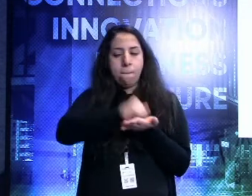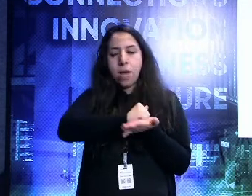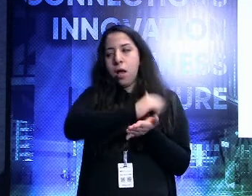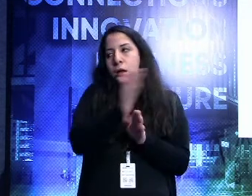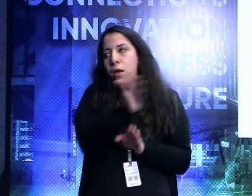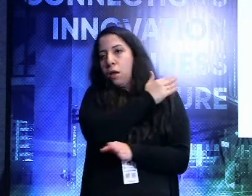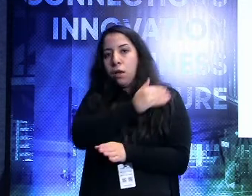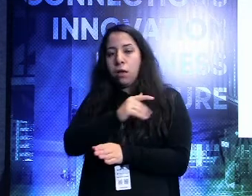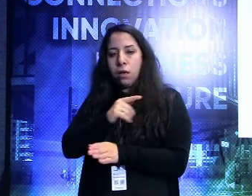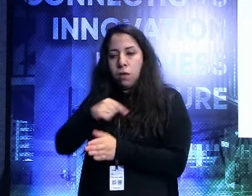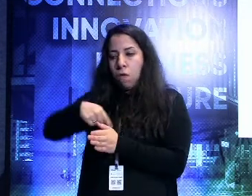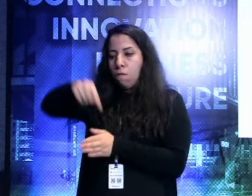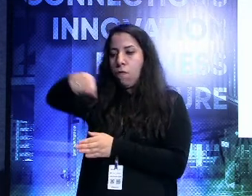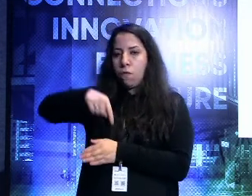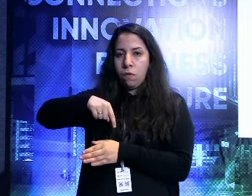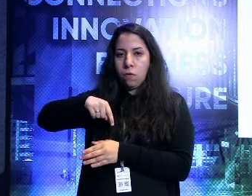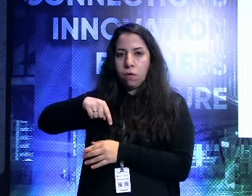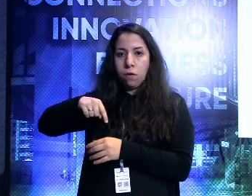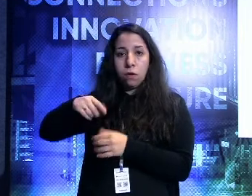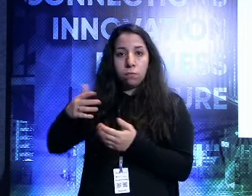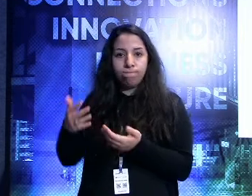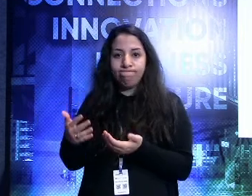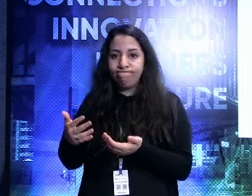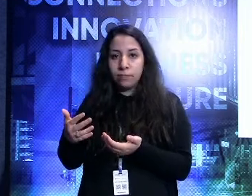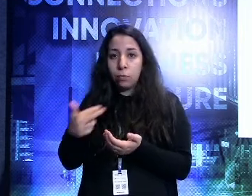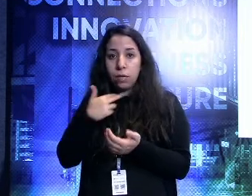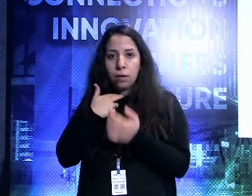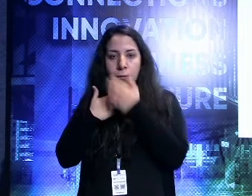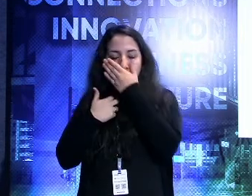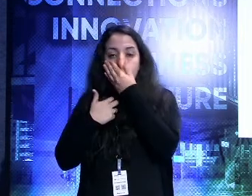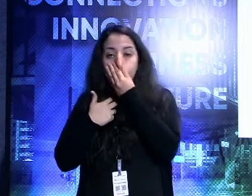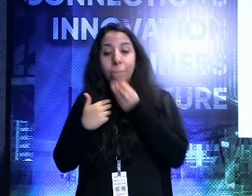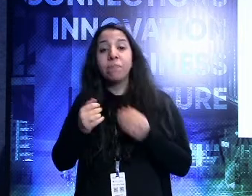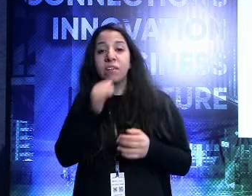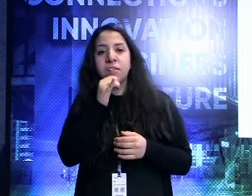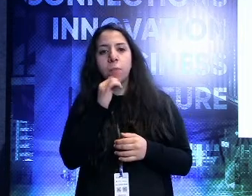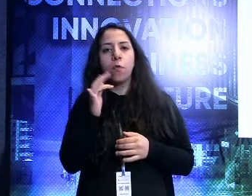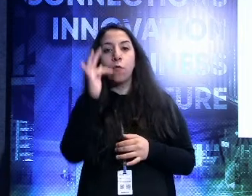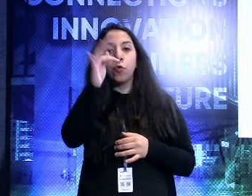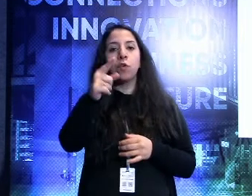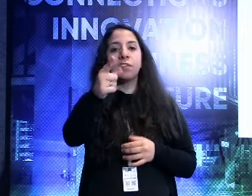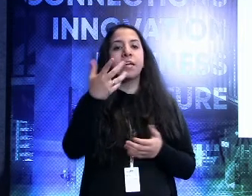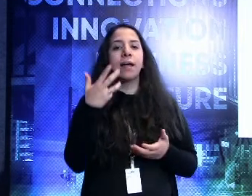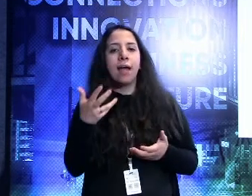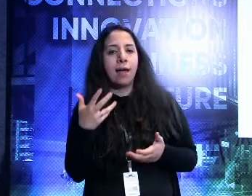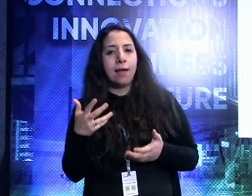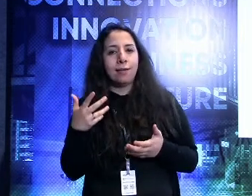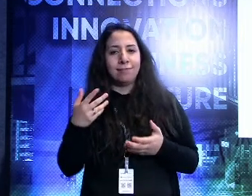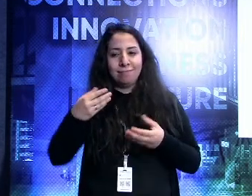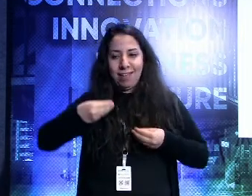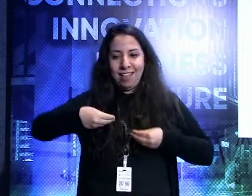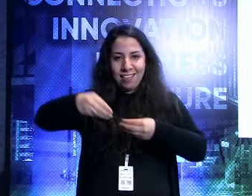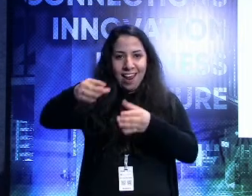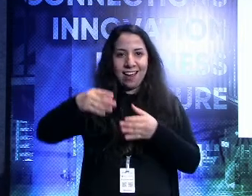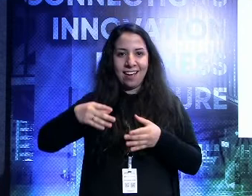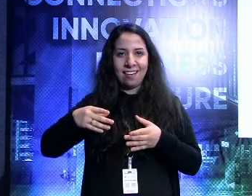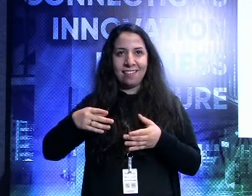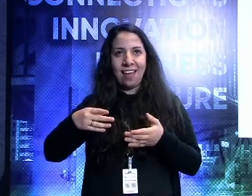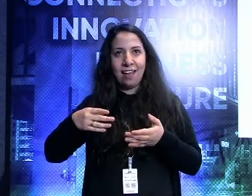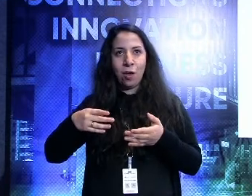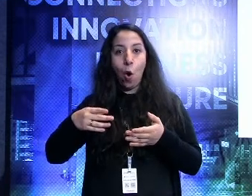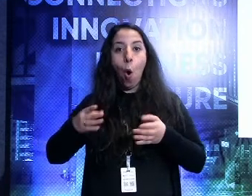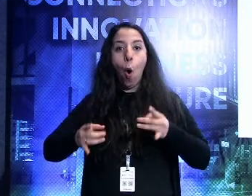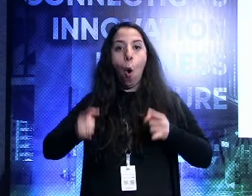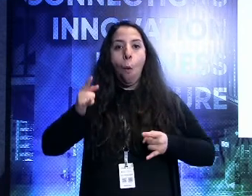fazer entrega com robô daqui para frente. O drone a gente já está testando, mas a gente vai fazer entrega com robô. Cara, eu não